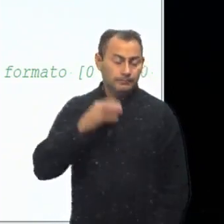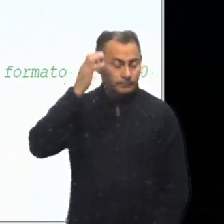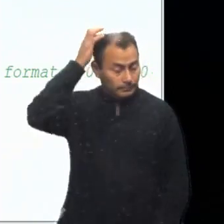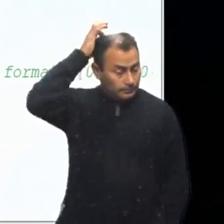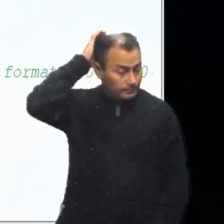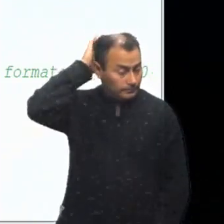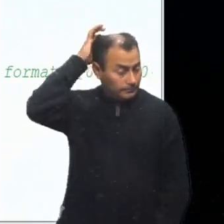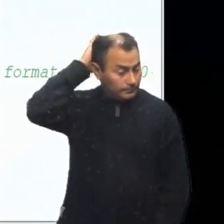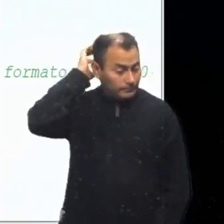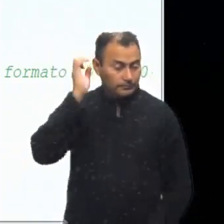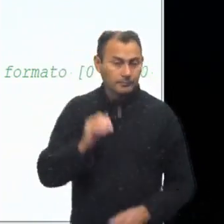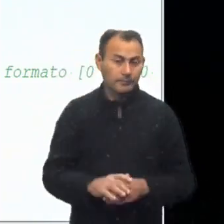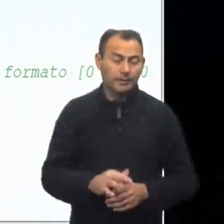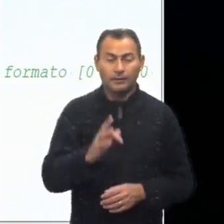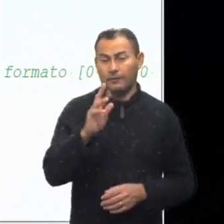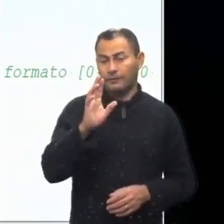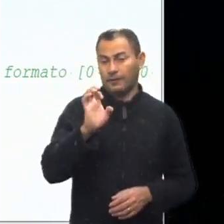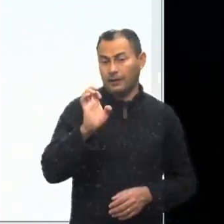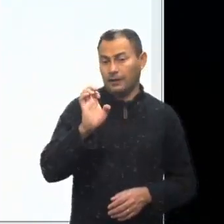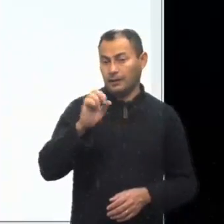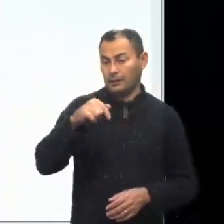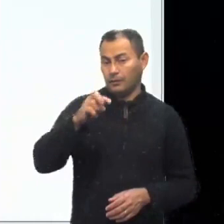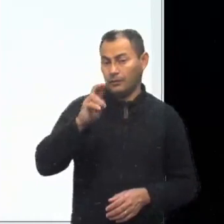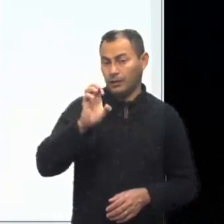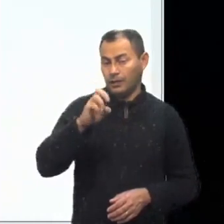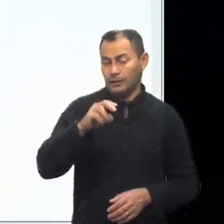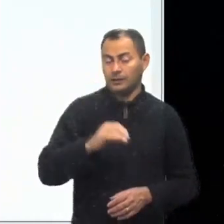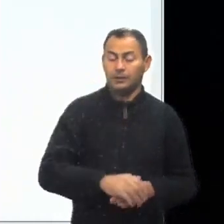Frequência 5 Hz, tudo bem.